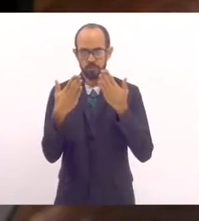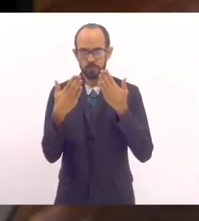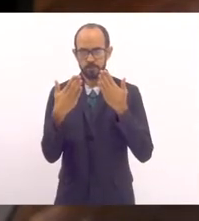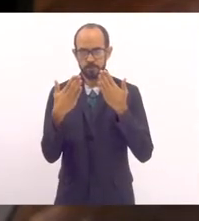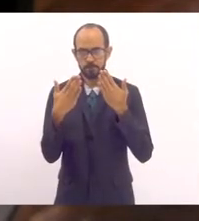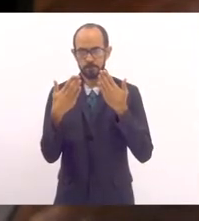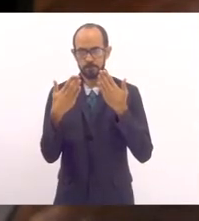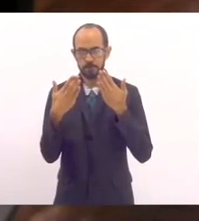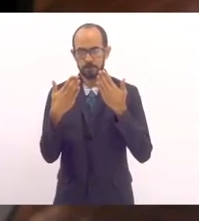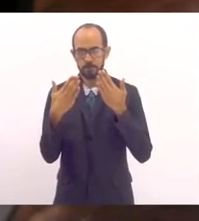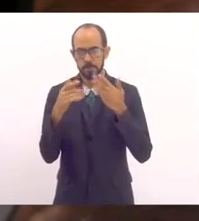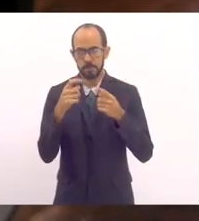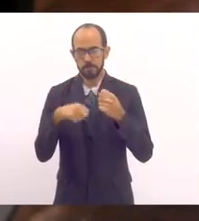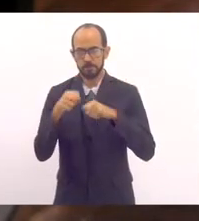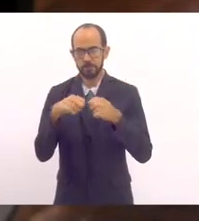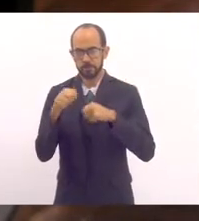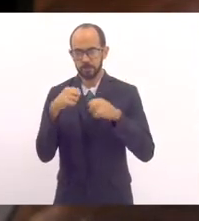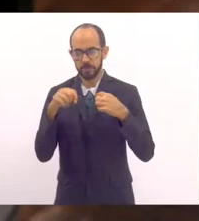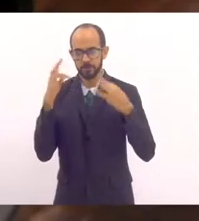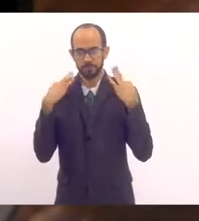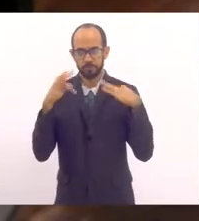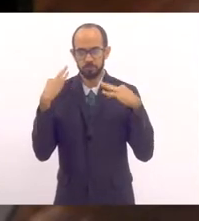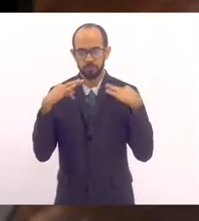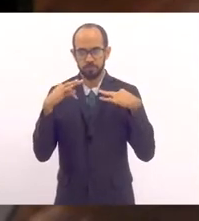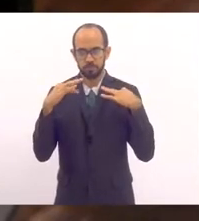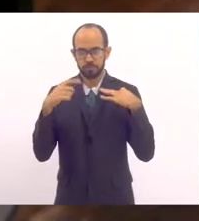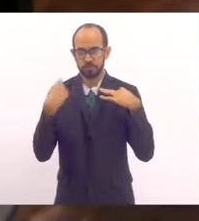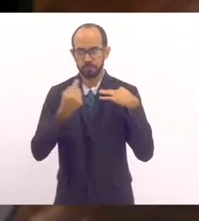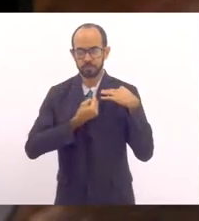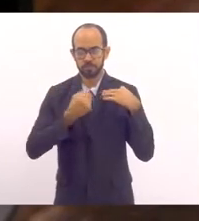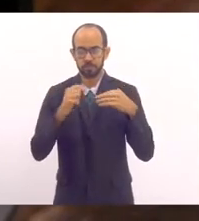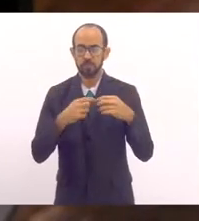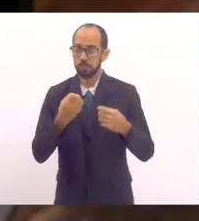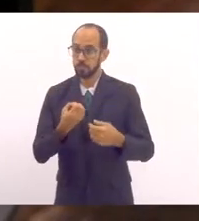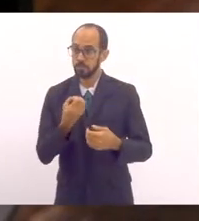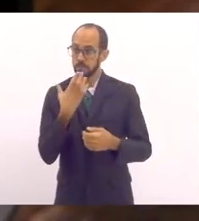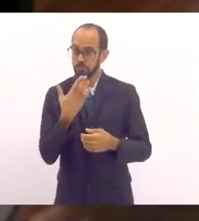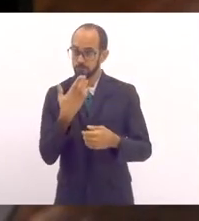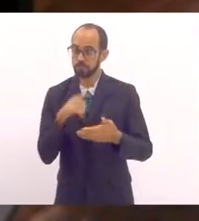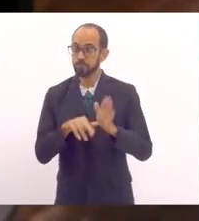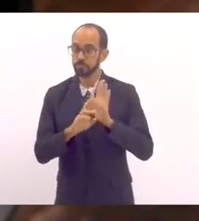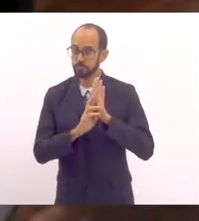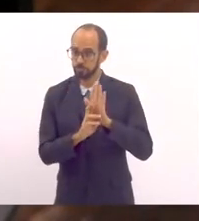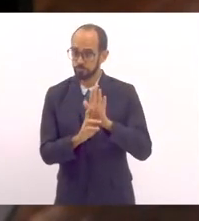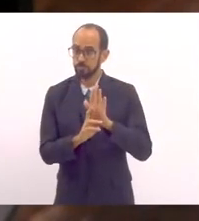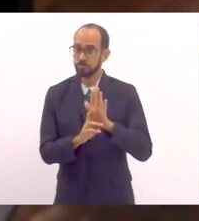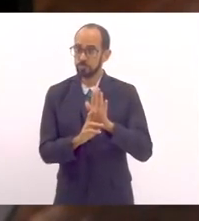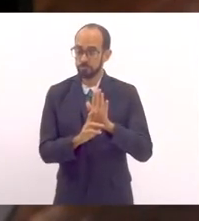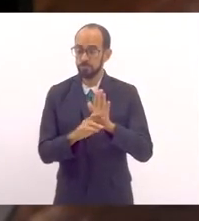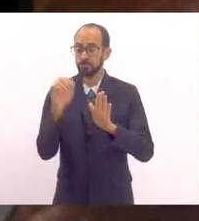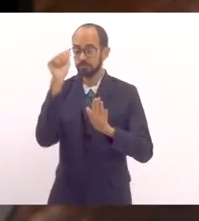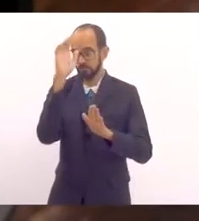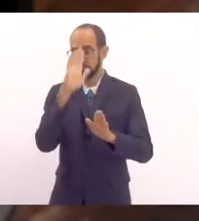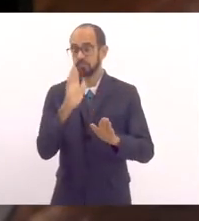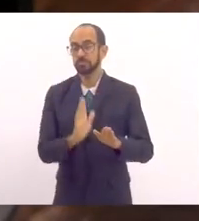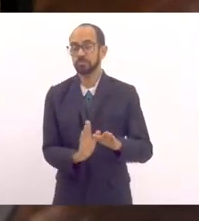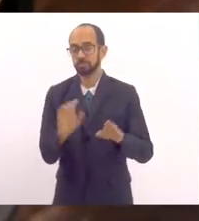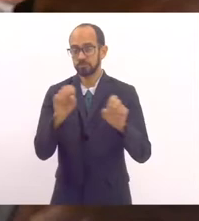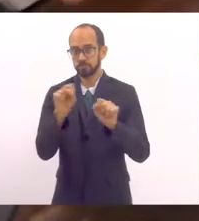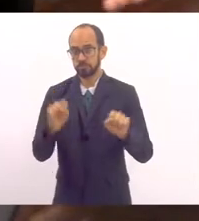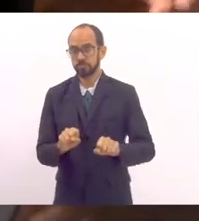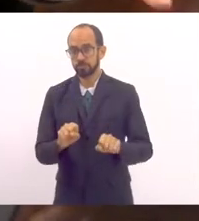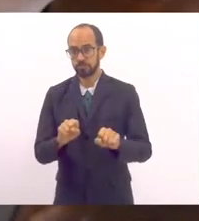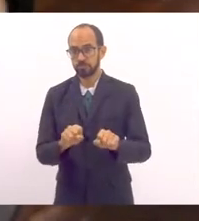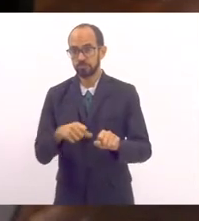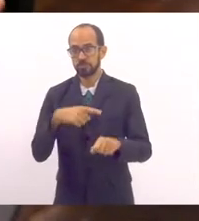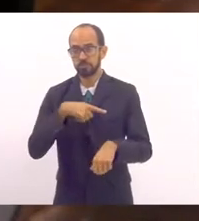força econômica do turismo, nós somos muito bem representados no sistema nacional. Temos muito